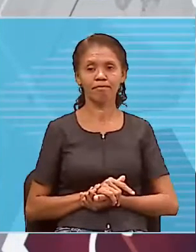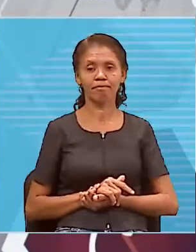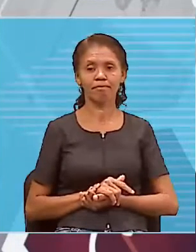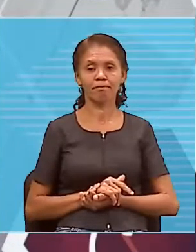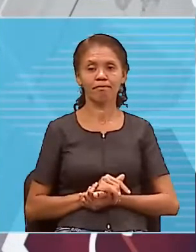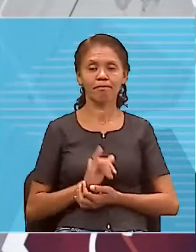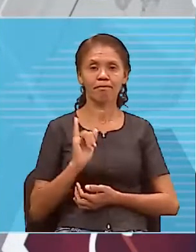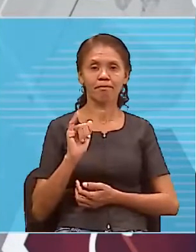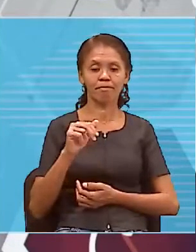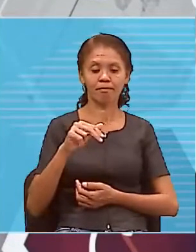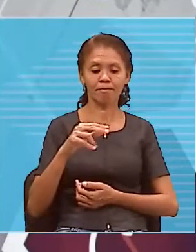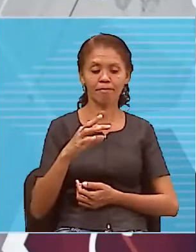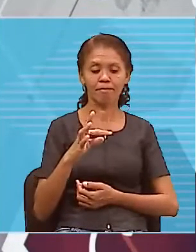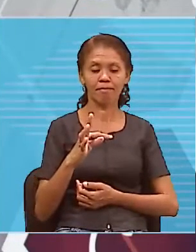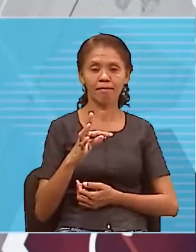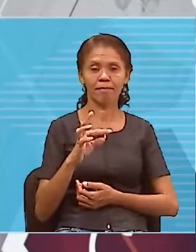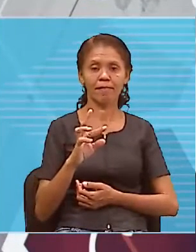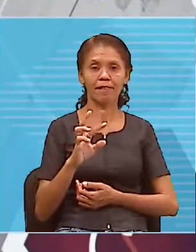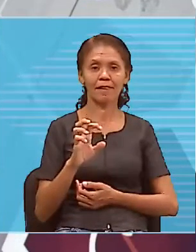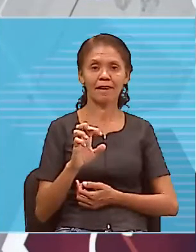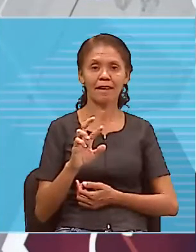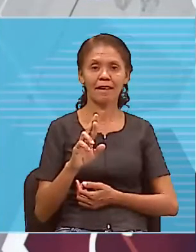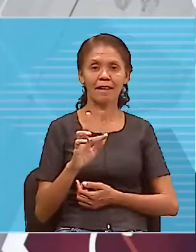chama de interferência destrutiva